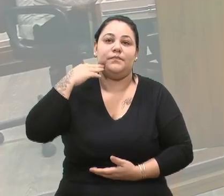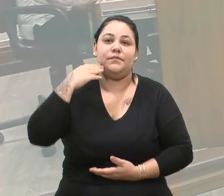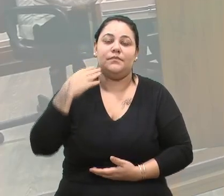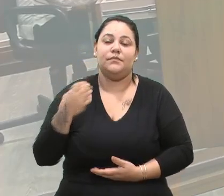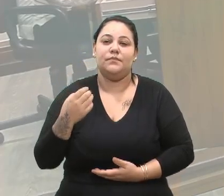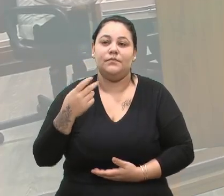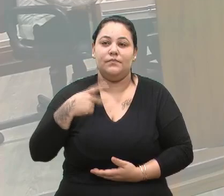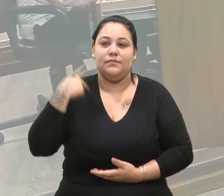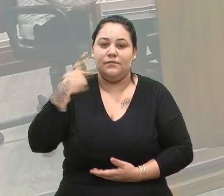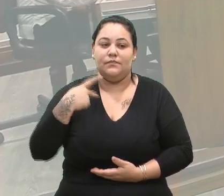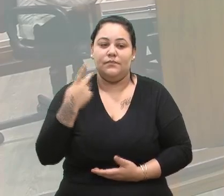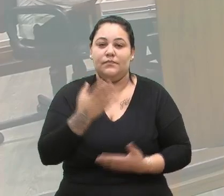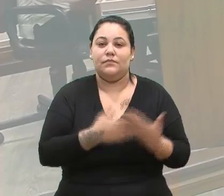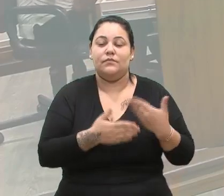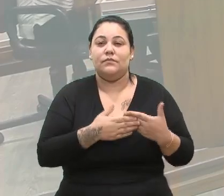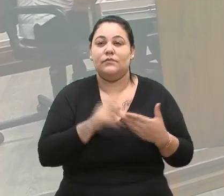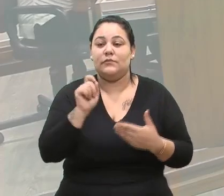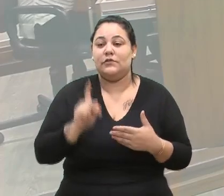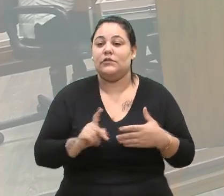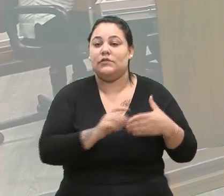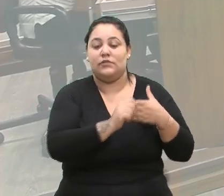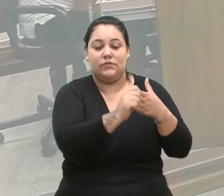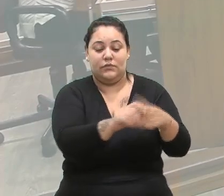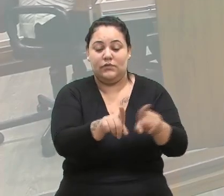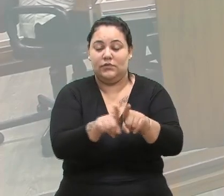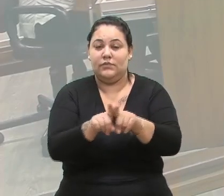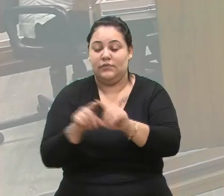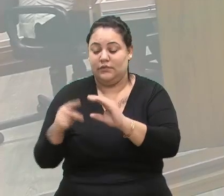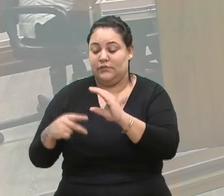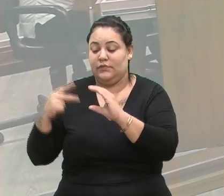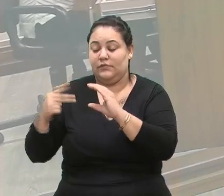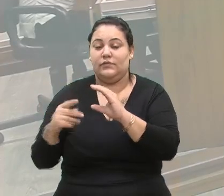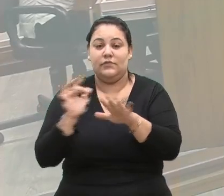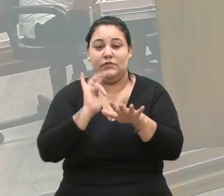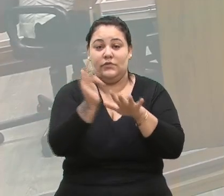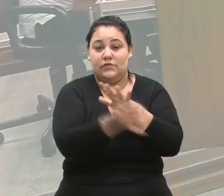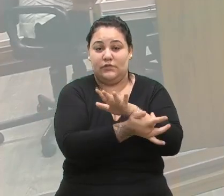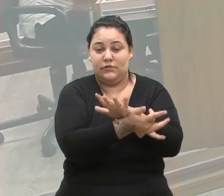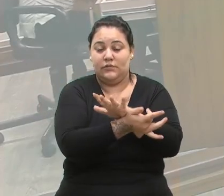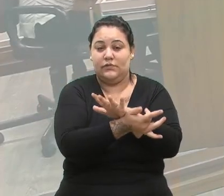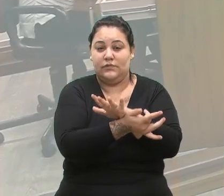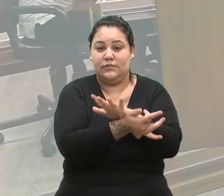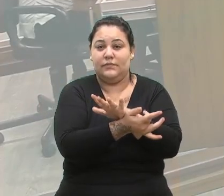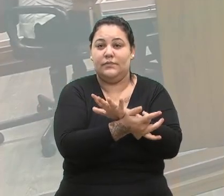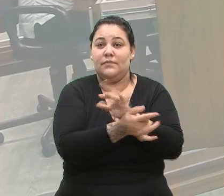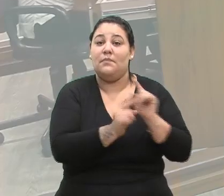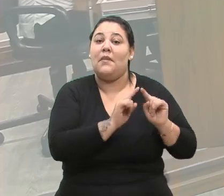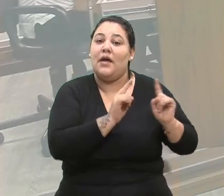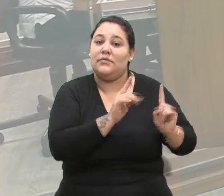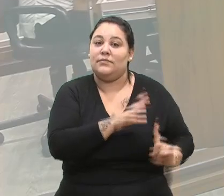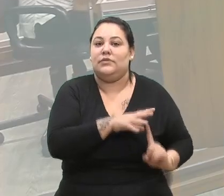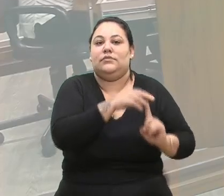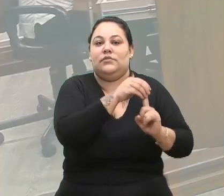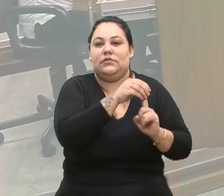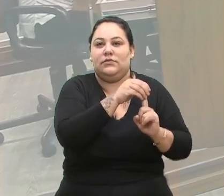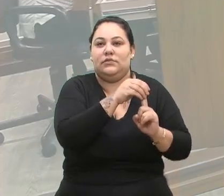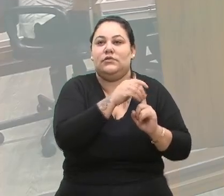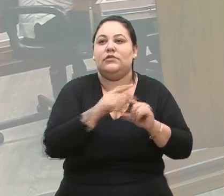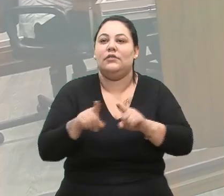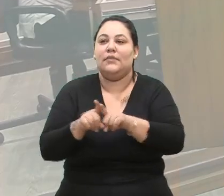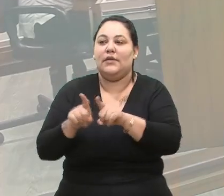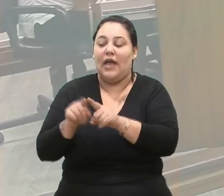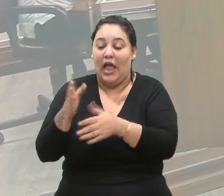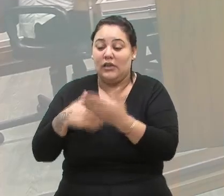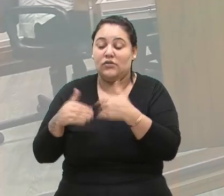vereadores, aqueles que nos acompanham pela TV Câmara, redes sociais, mas principalmente a todas